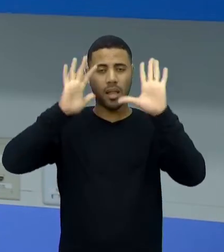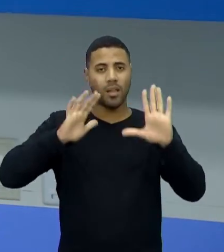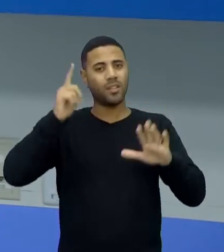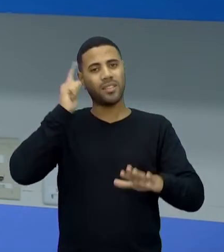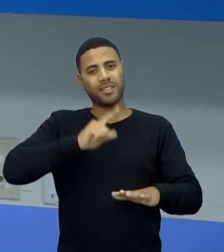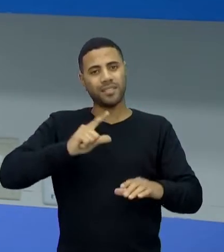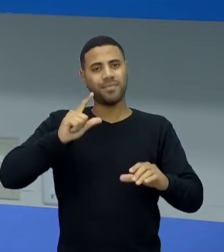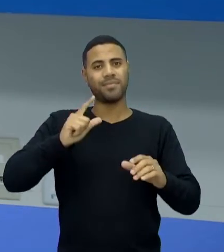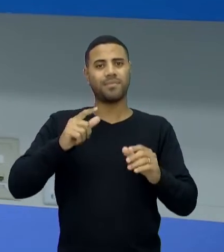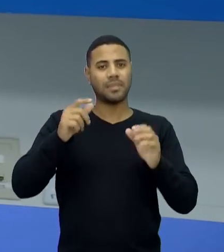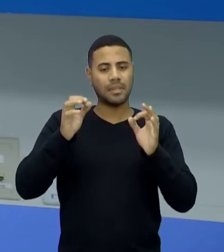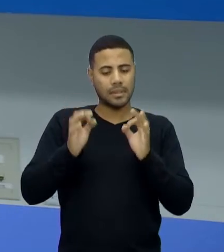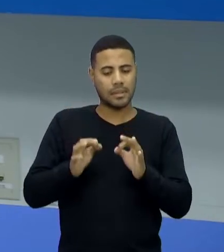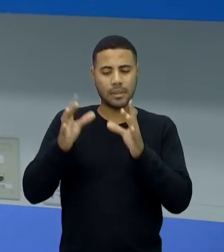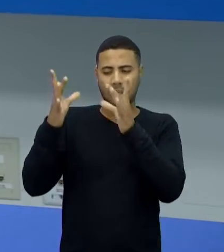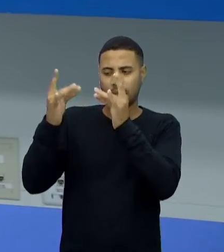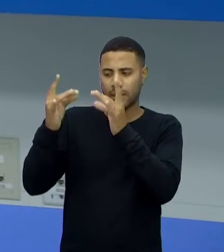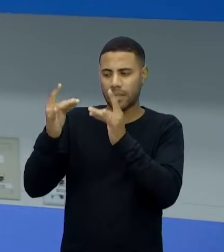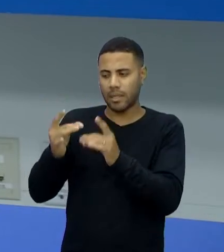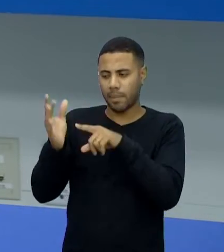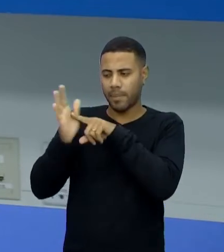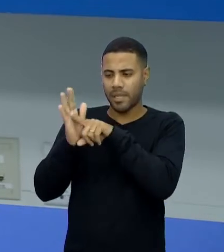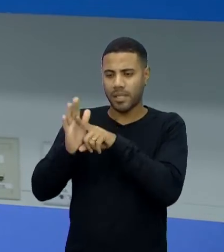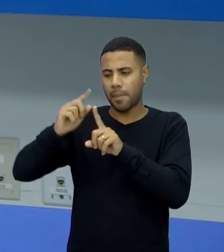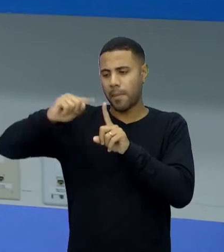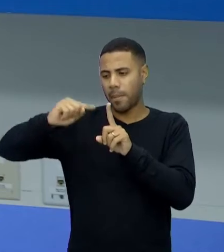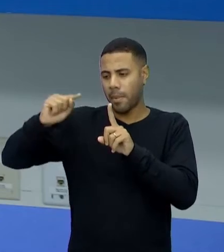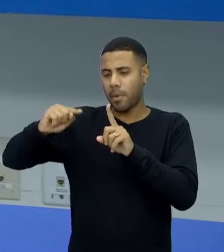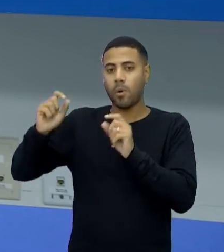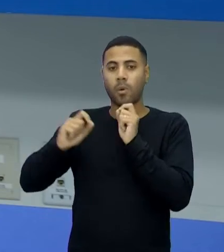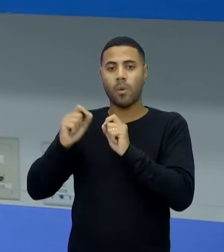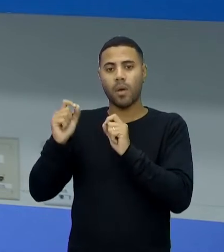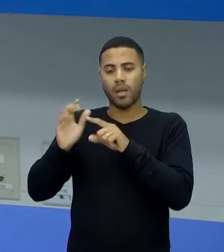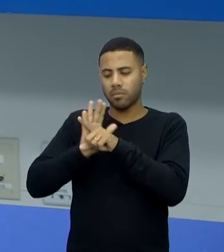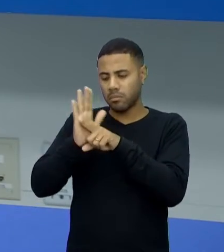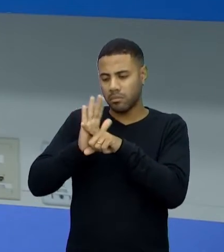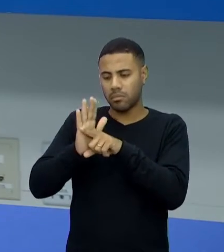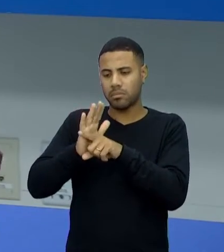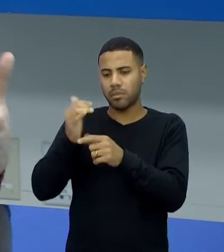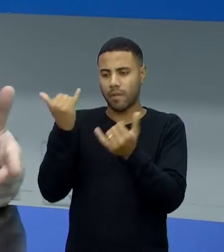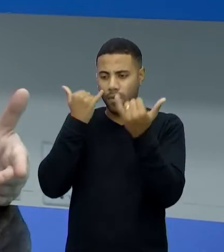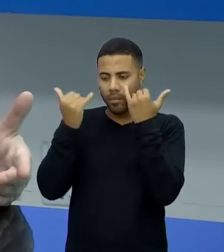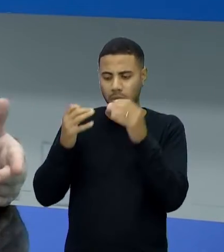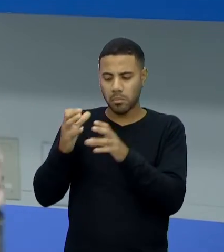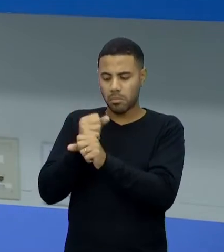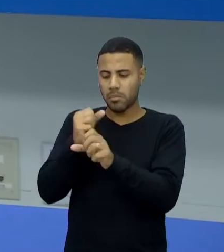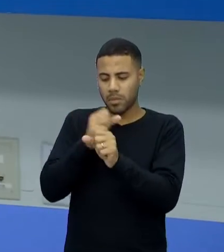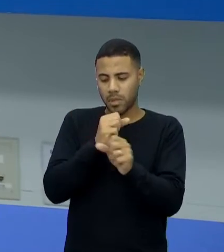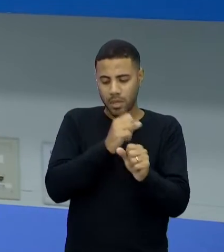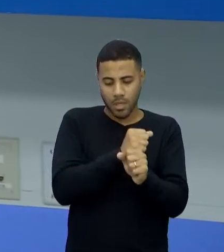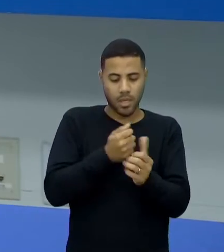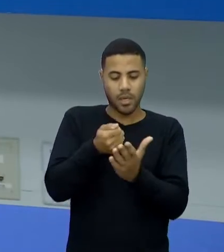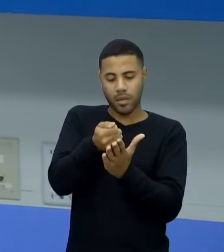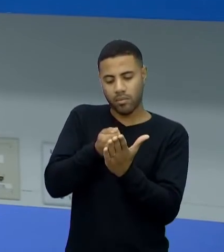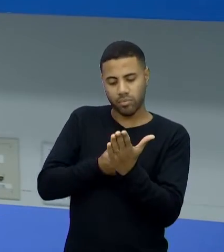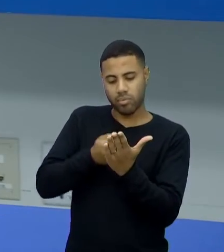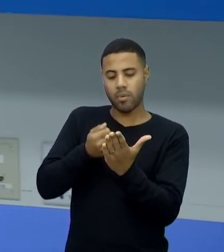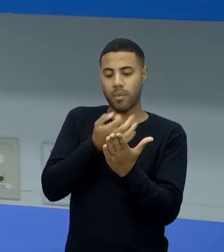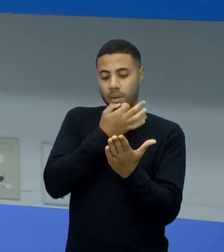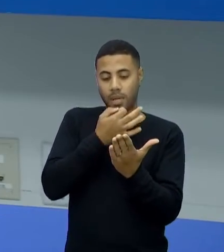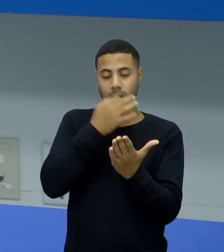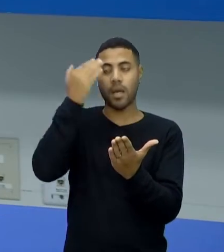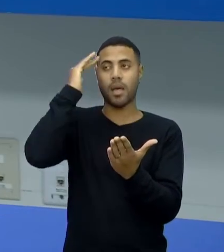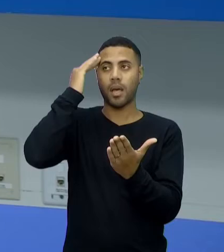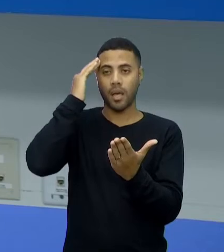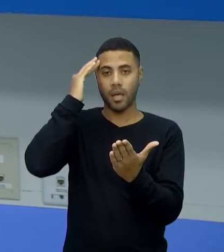permitir ver dados né para que a gente consiga construir e uma linha de argumentação e uma opinião que façam sentido